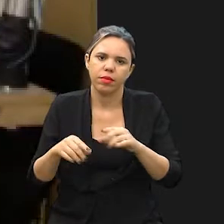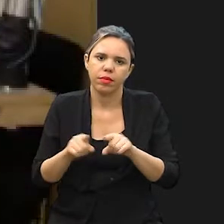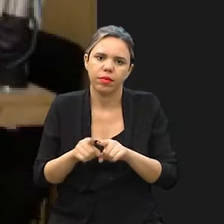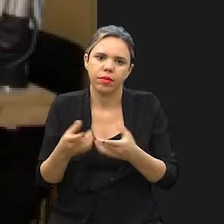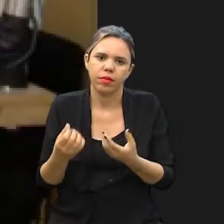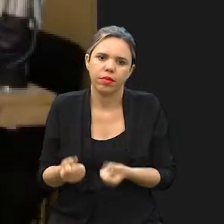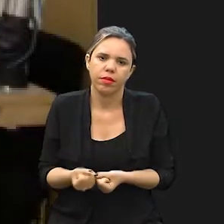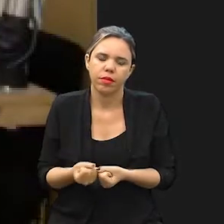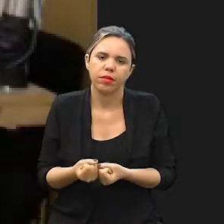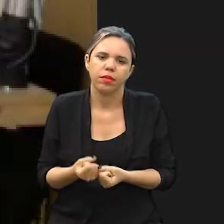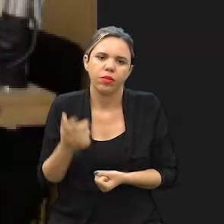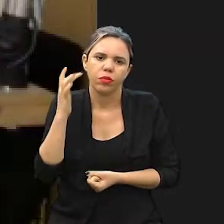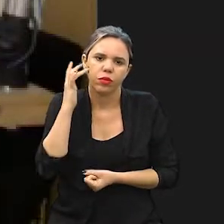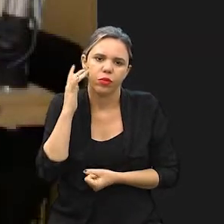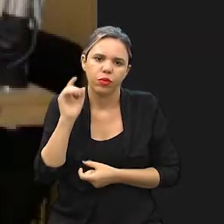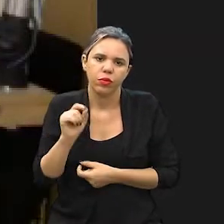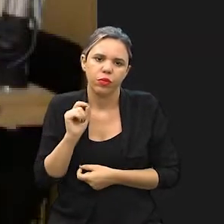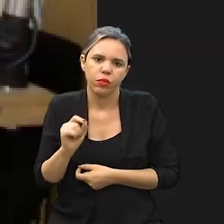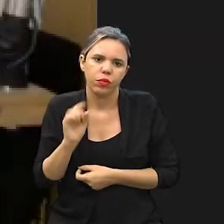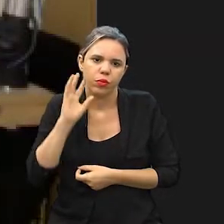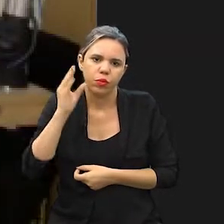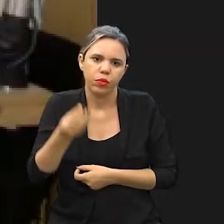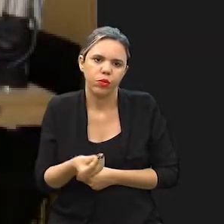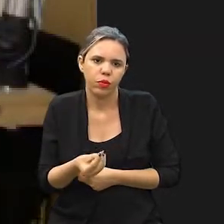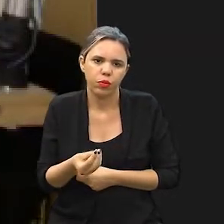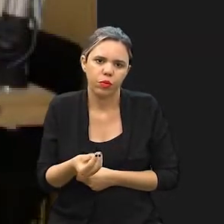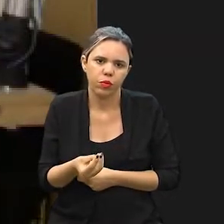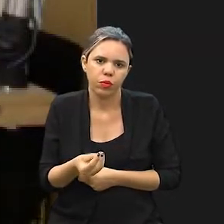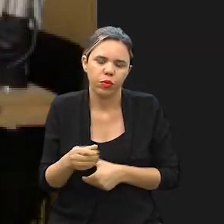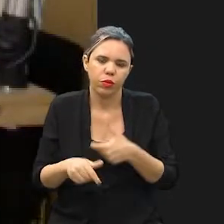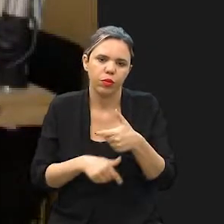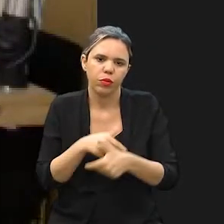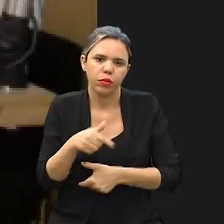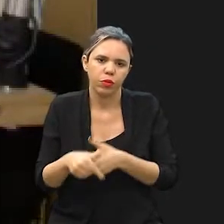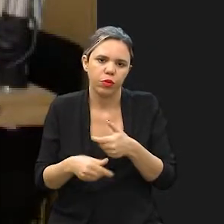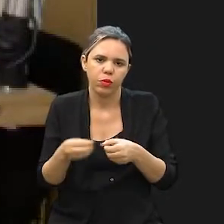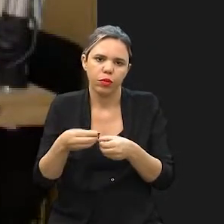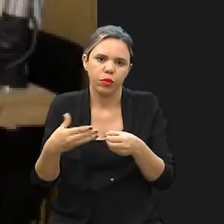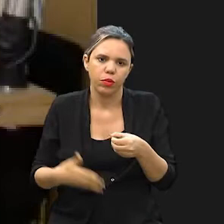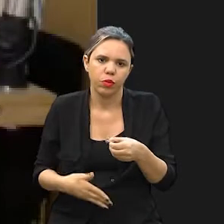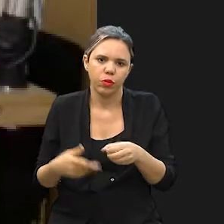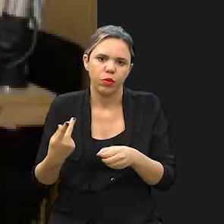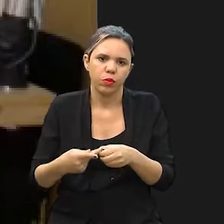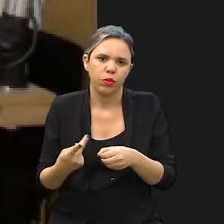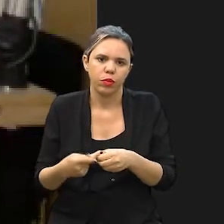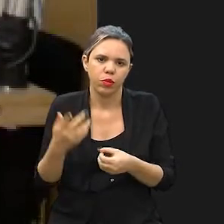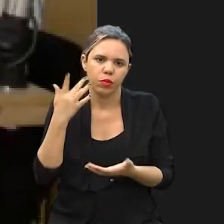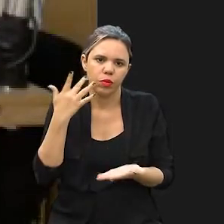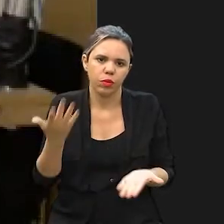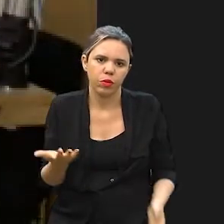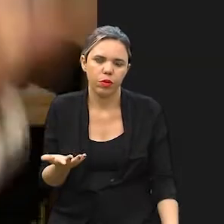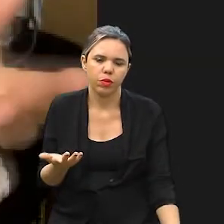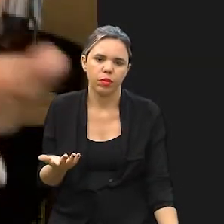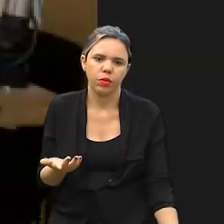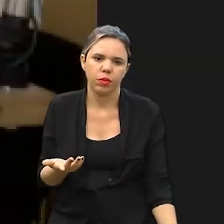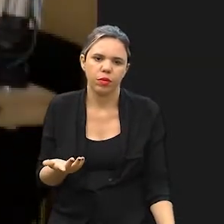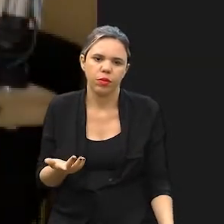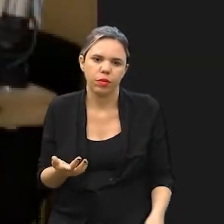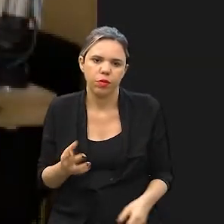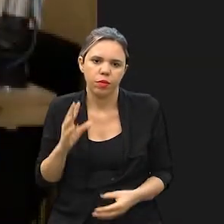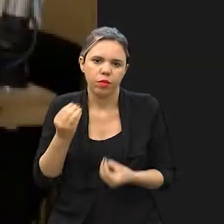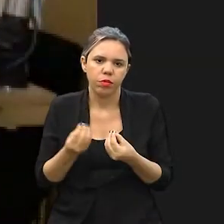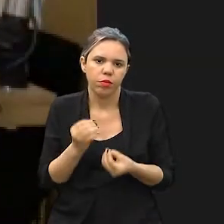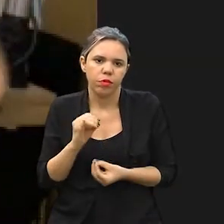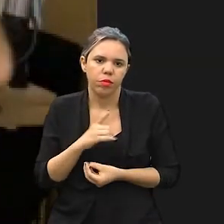gente recebe, porque eu acho que eu entendo esse trabalho, esse conteúdo, como um produto. E como produto, eu tenho que